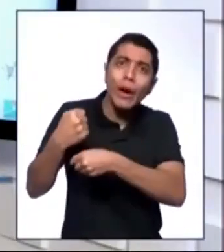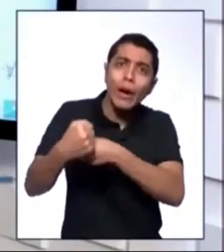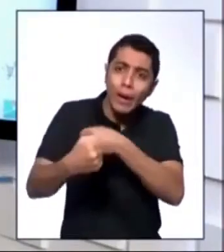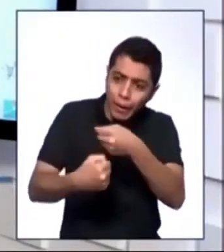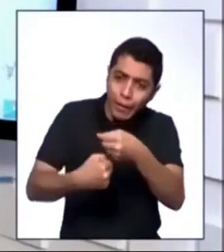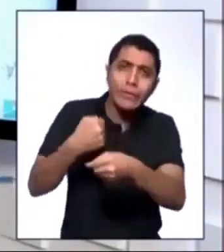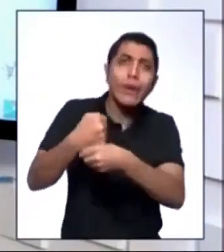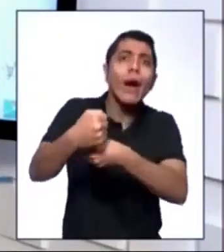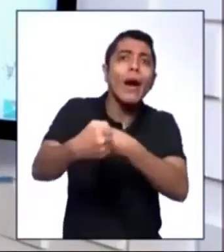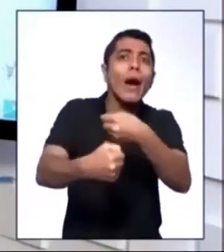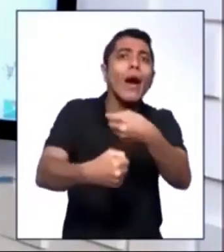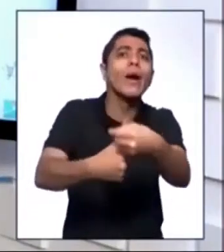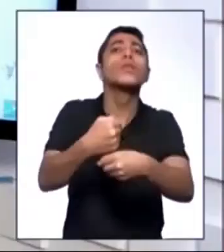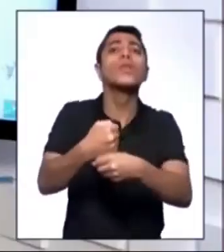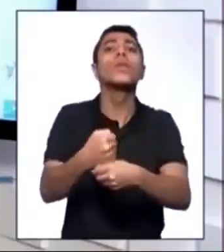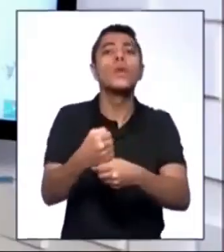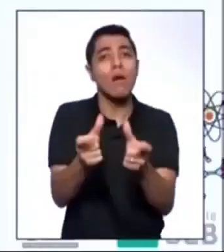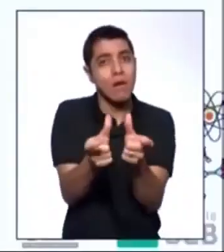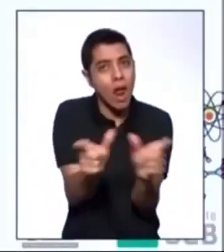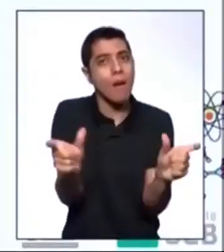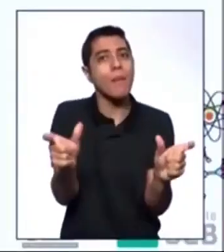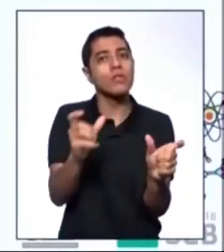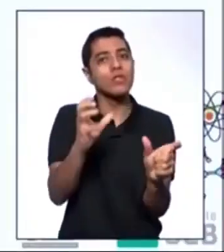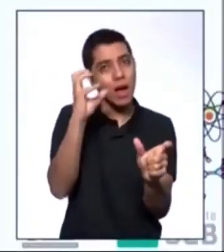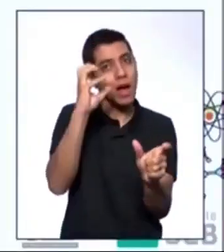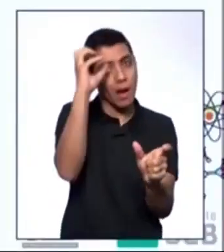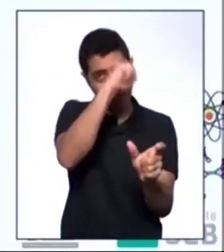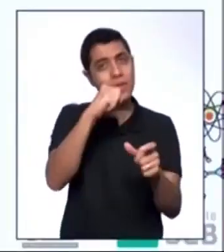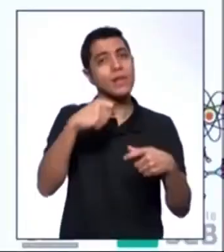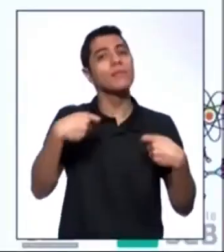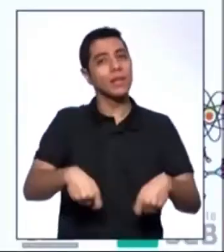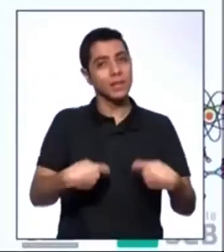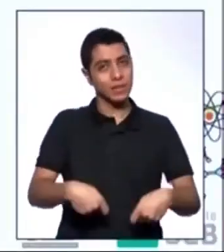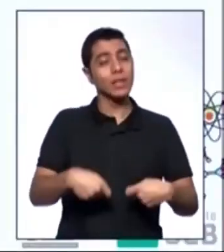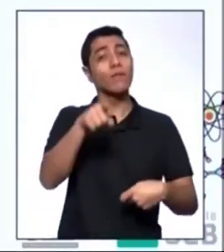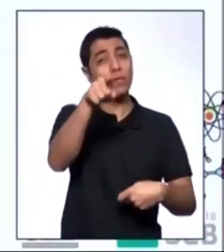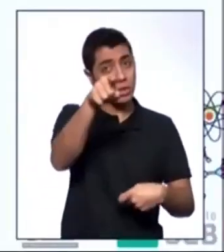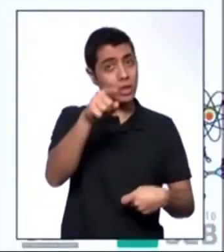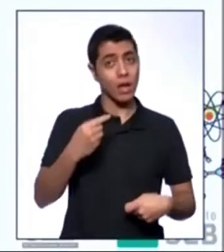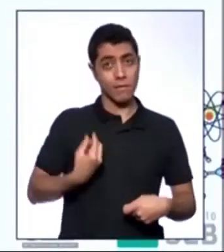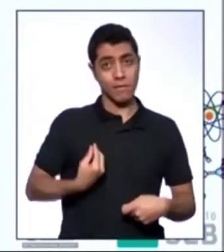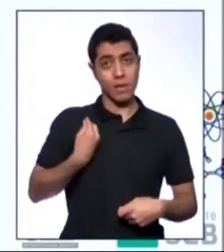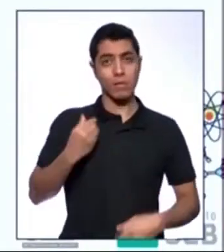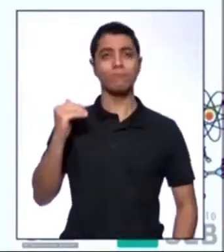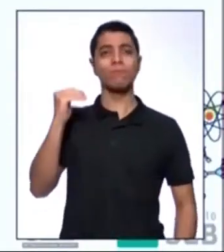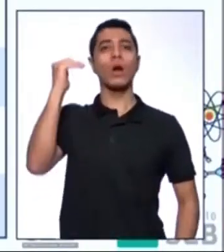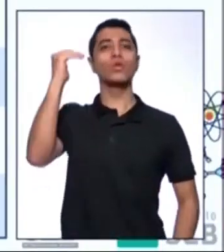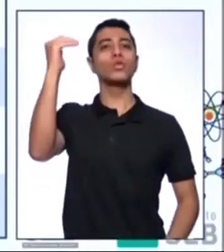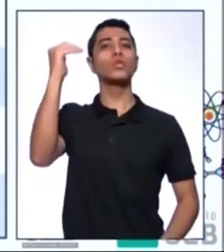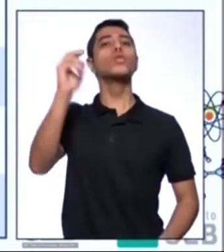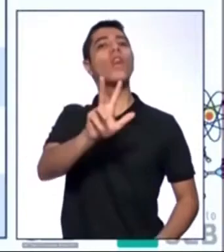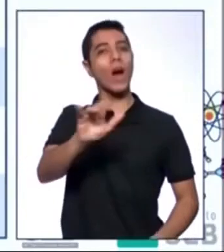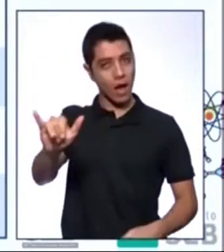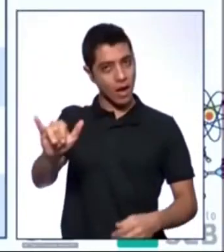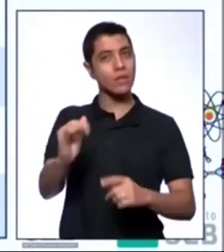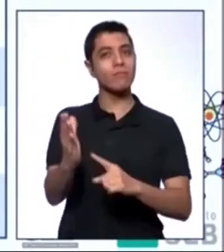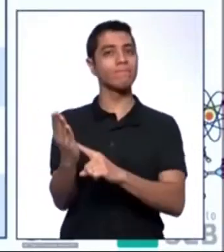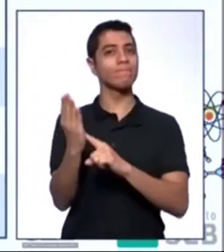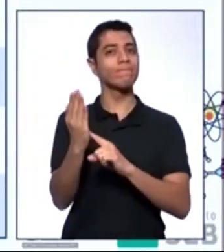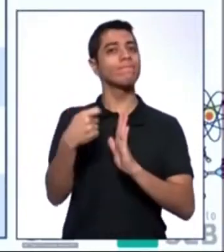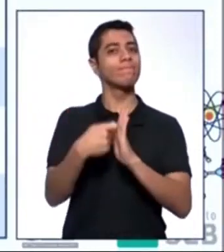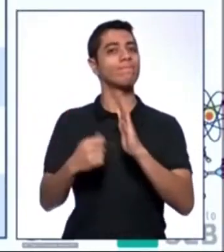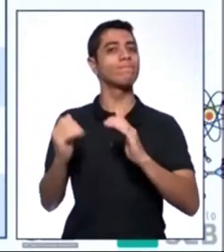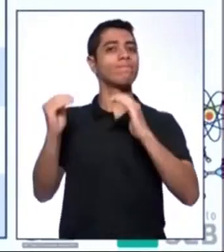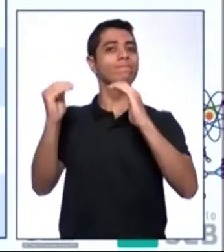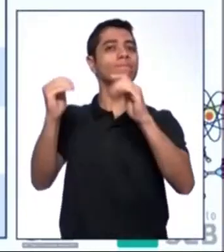objetivo? O objetivo é esse aqui, ó. Você entender que na sua vida adulta isso tudo vai aparecer. Bom, e aqui, ó, que eu disse